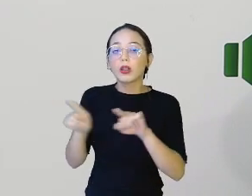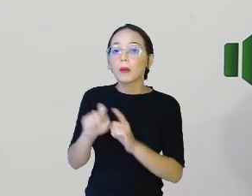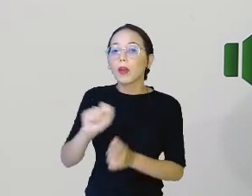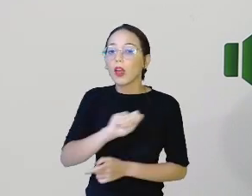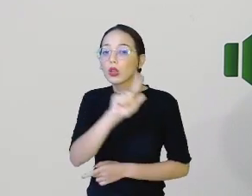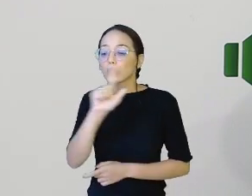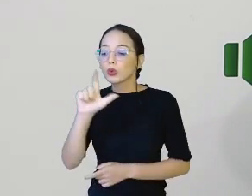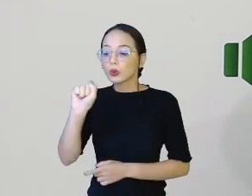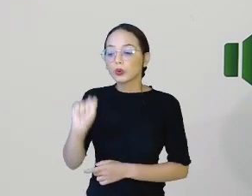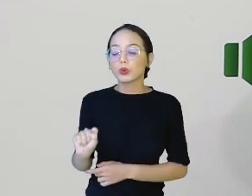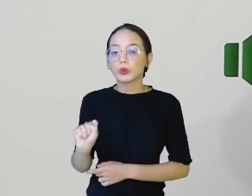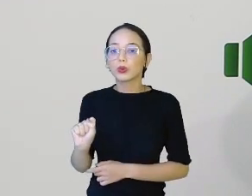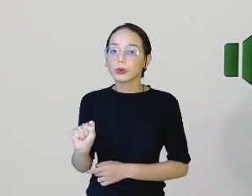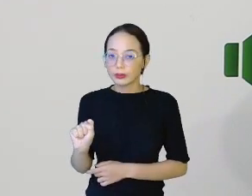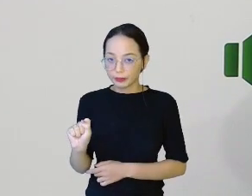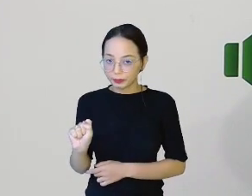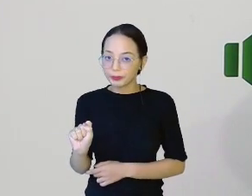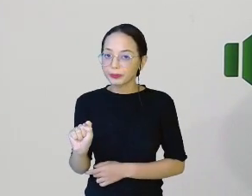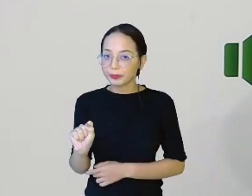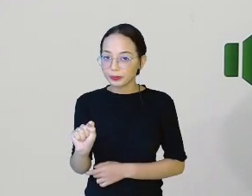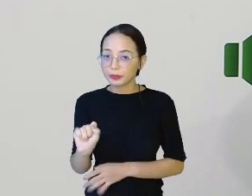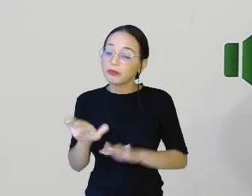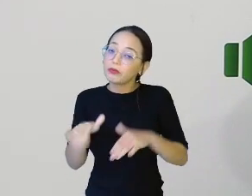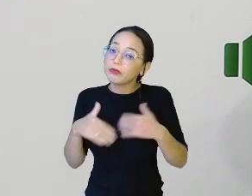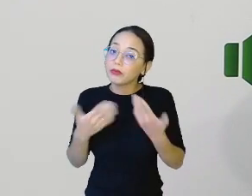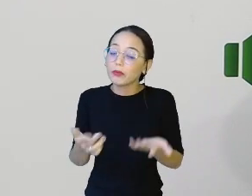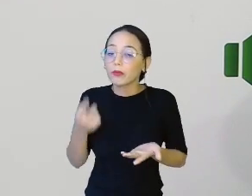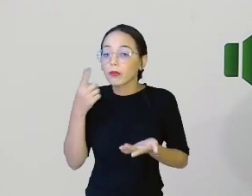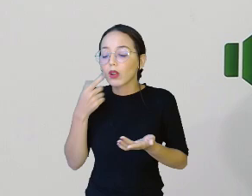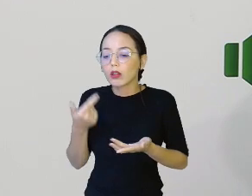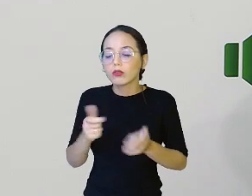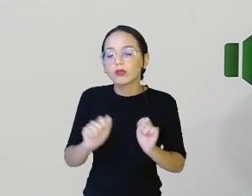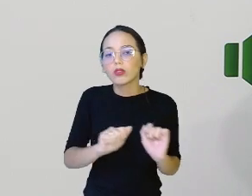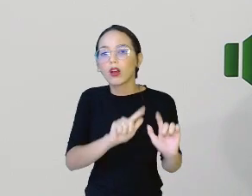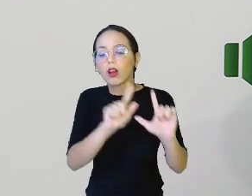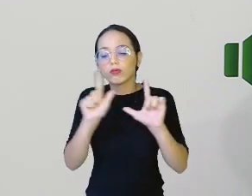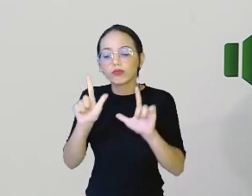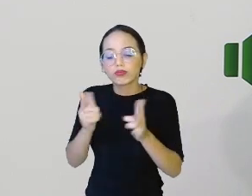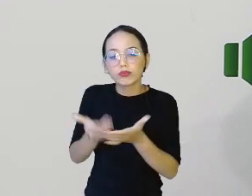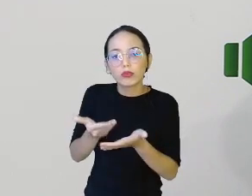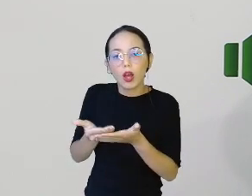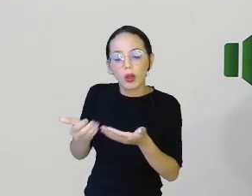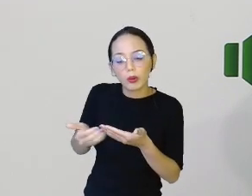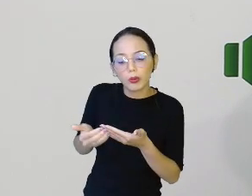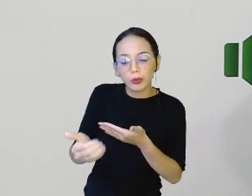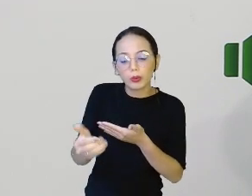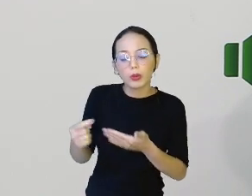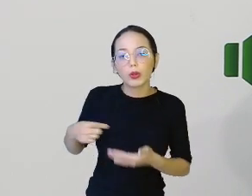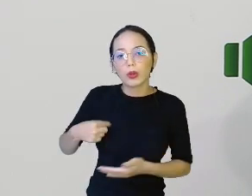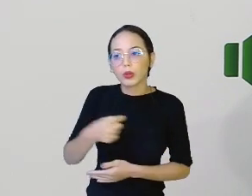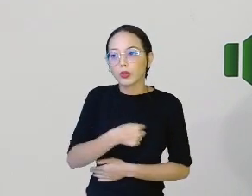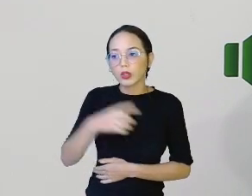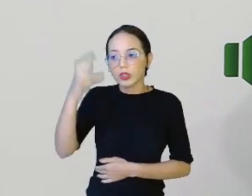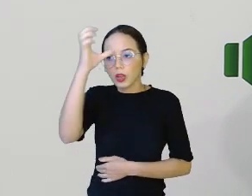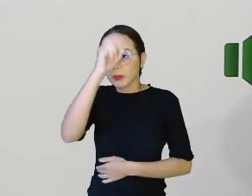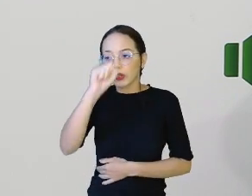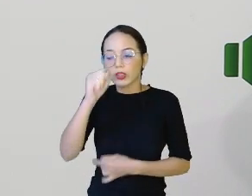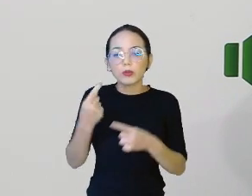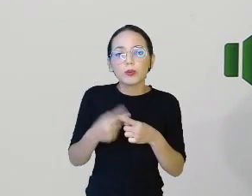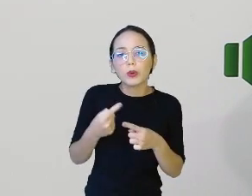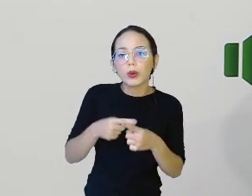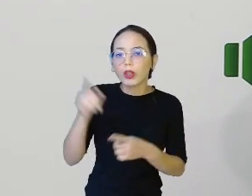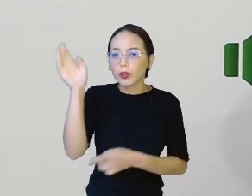em azul a região sul. Em próximas aulas que virão, nós vamos aprender o porquê